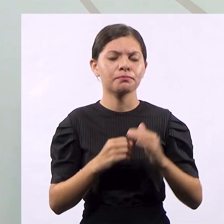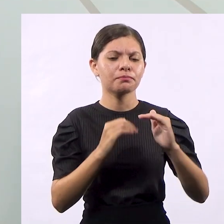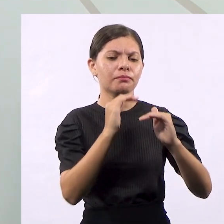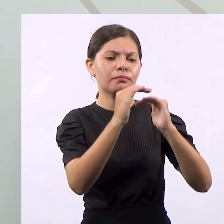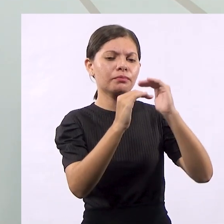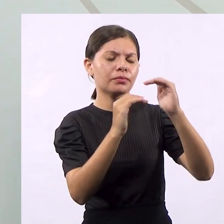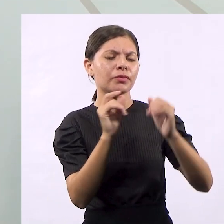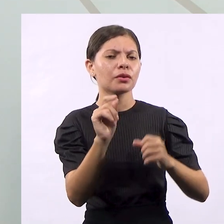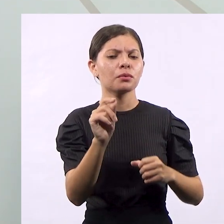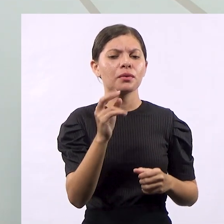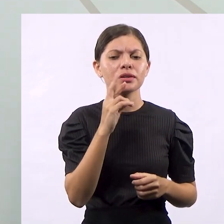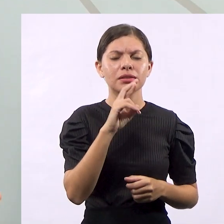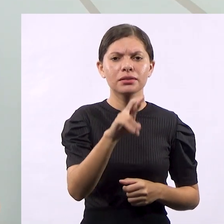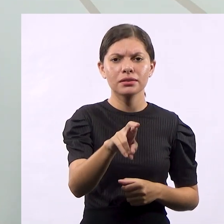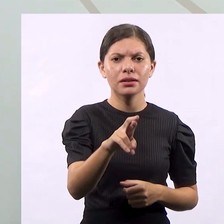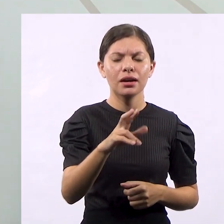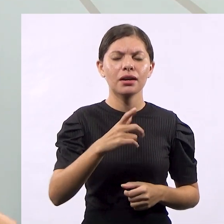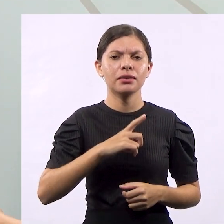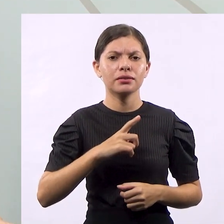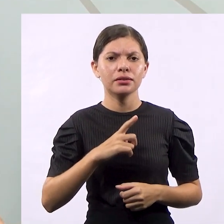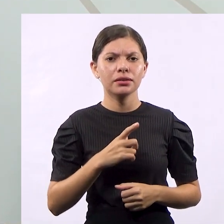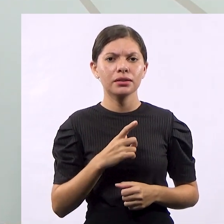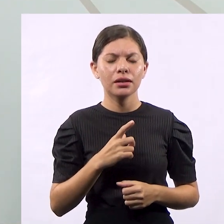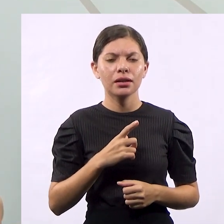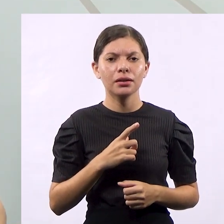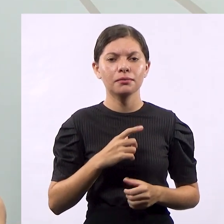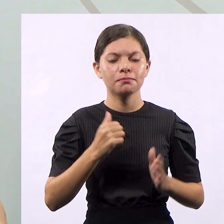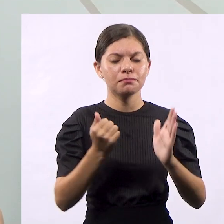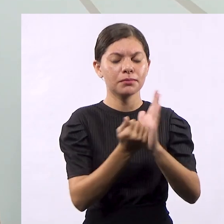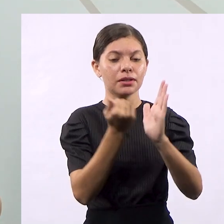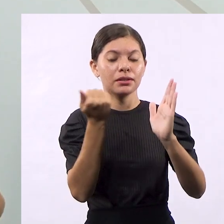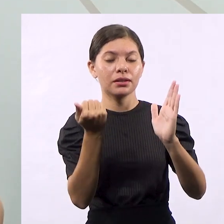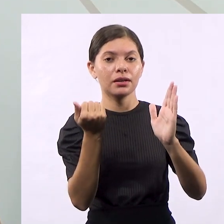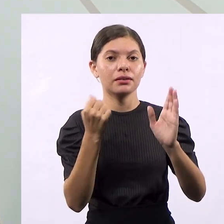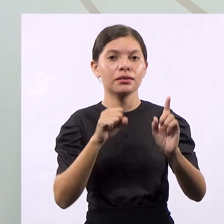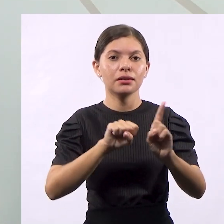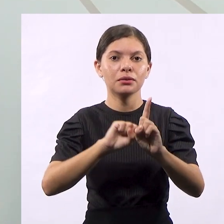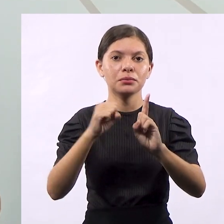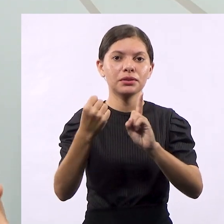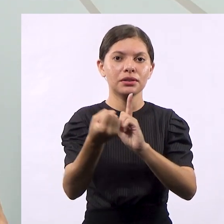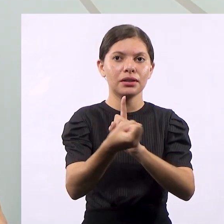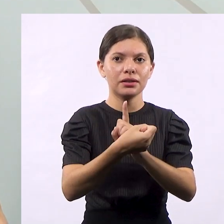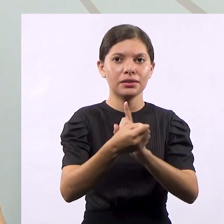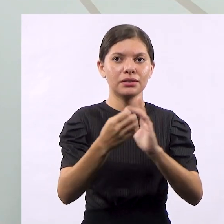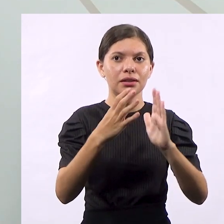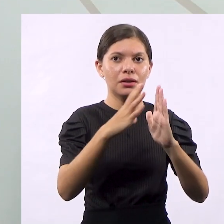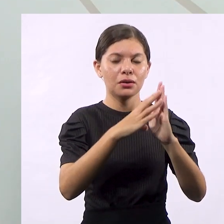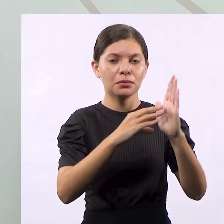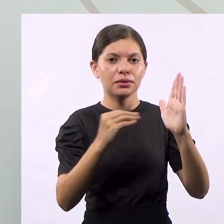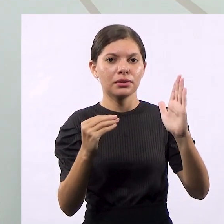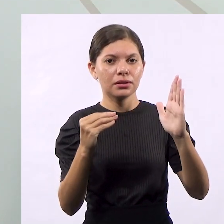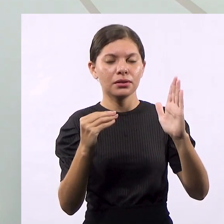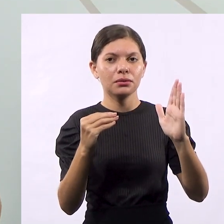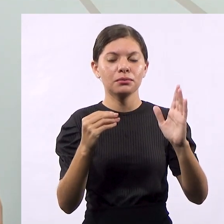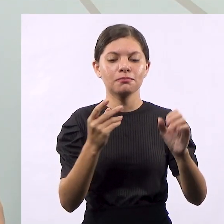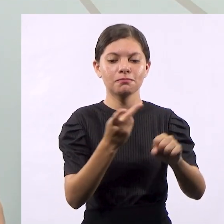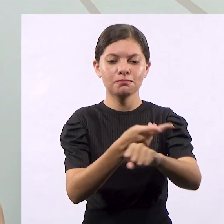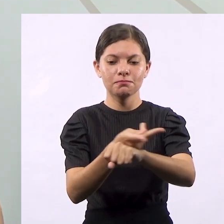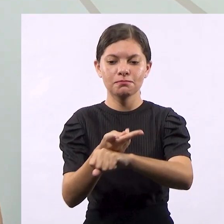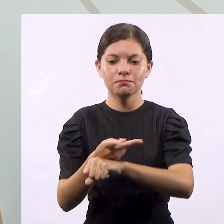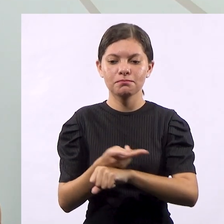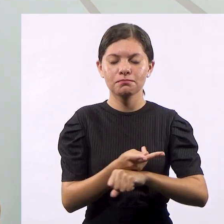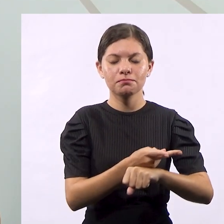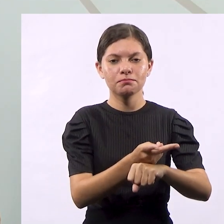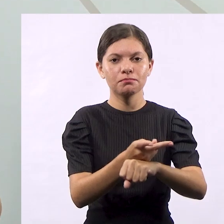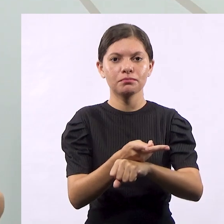são desenvolvidos, e quais os resultados que isso tem impactado na comunidade e tudo mais. É um modelo de você fazer uma